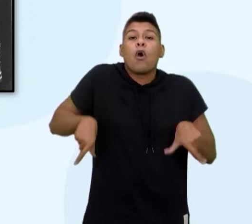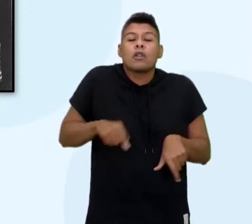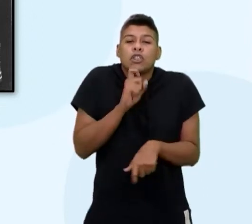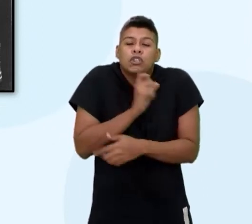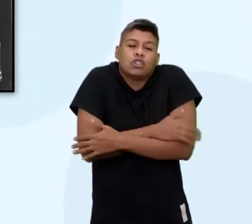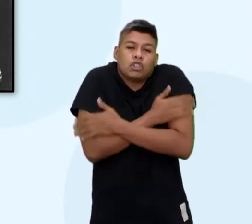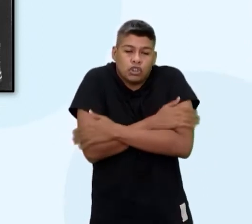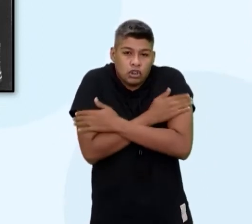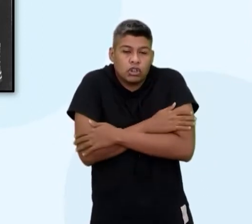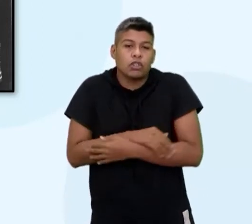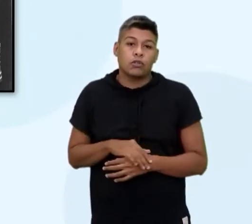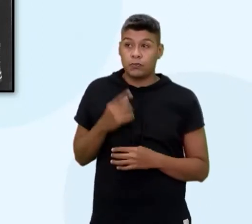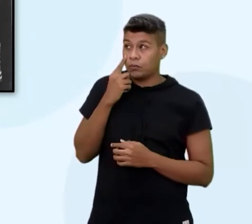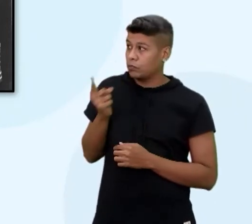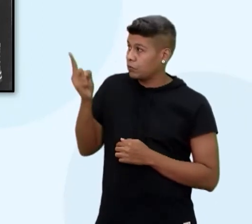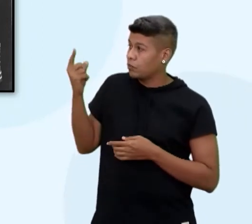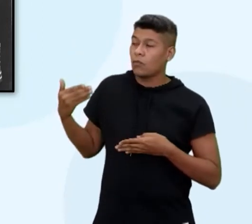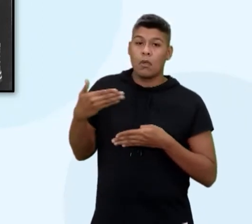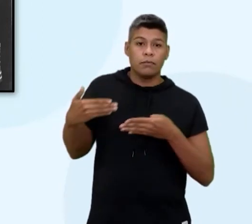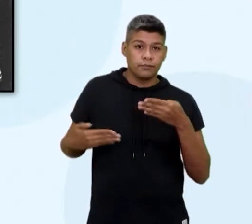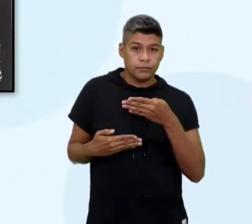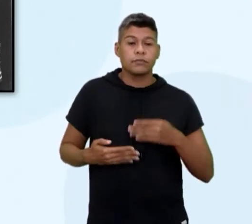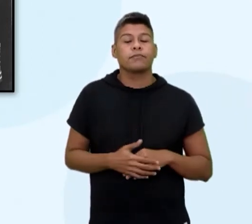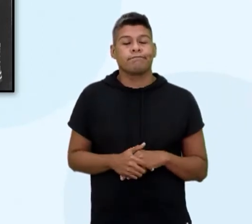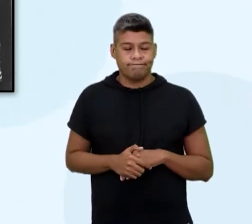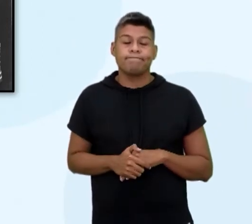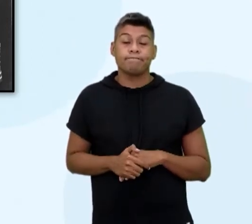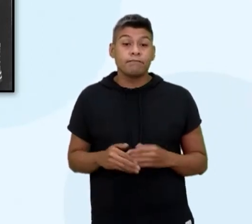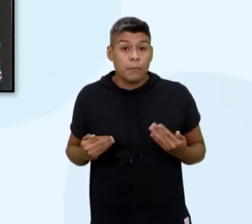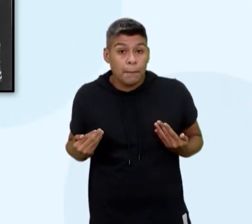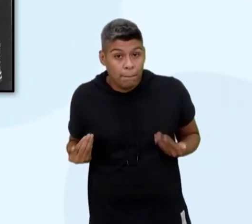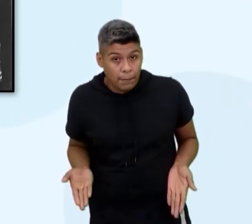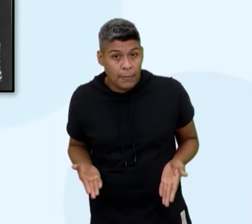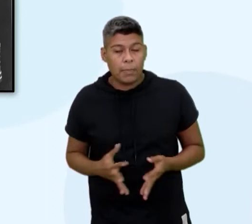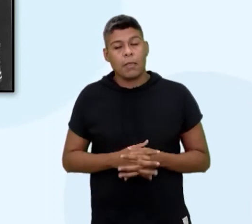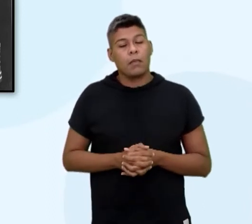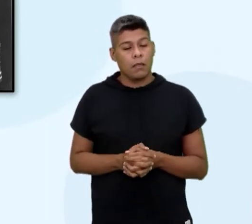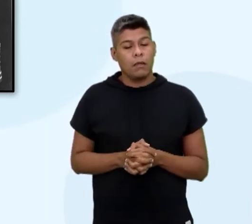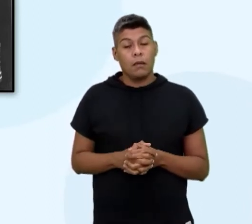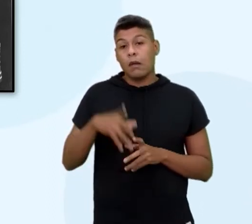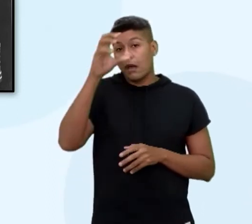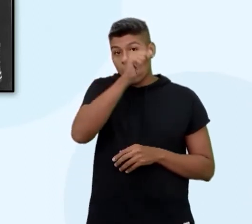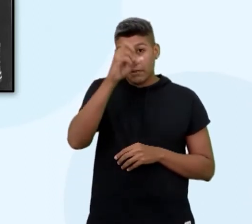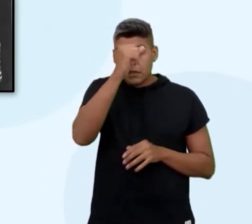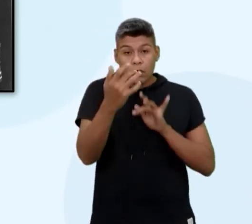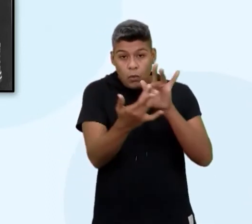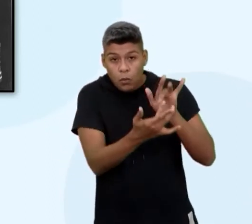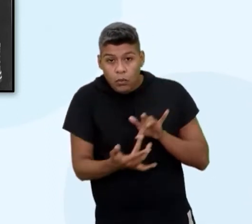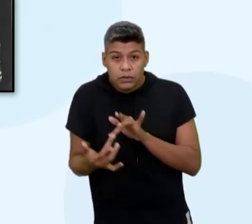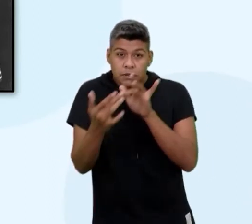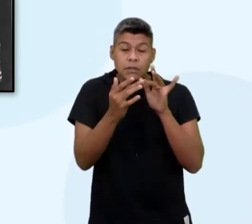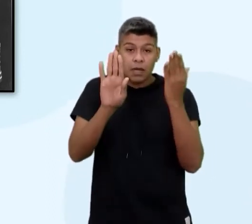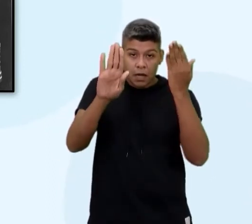Ártico. Vamos dar uma olhadinha no nosso próximo slide. Bem, eles aprenderam a conviver com o